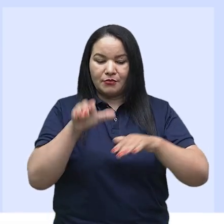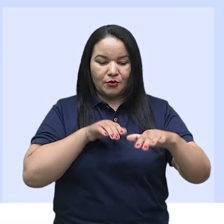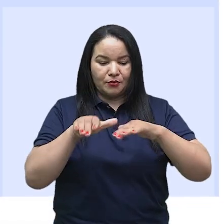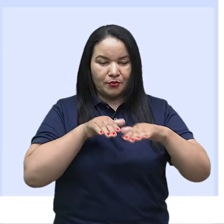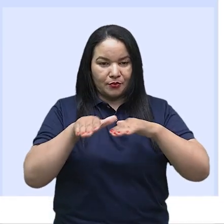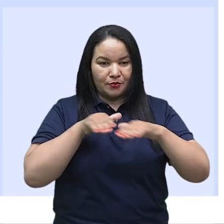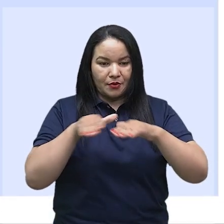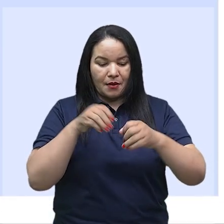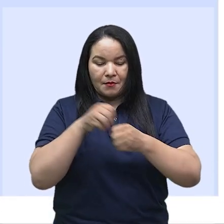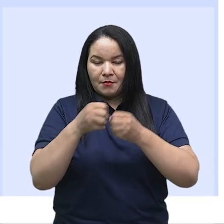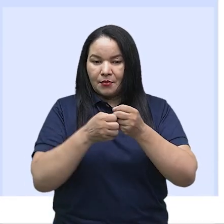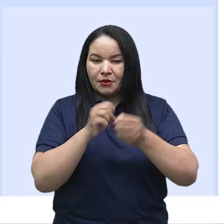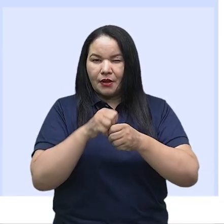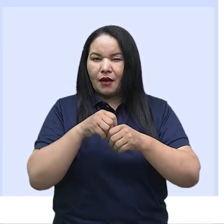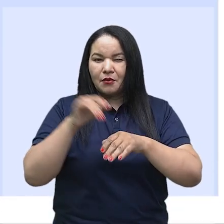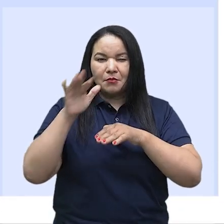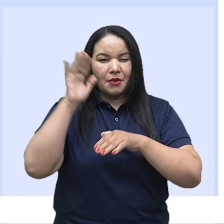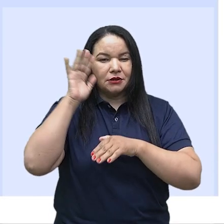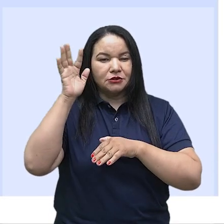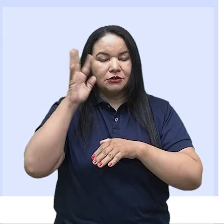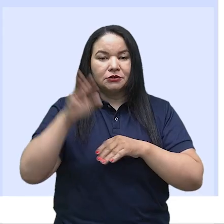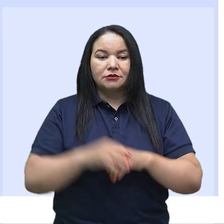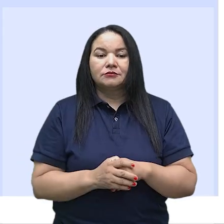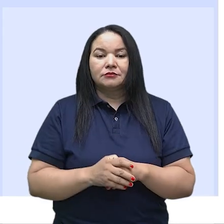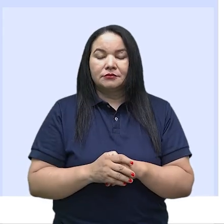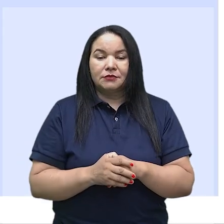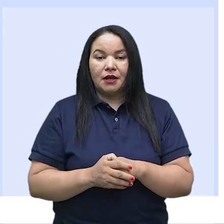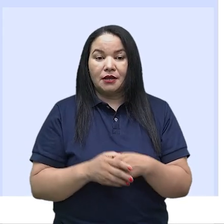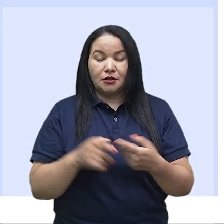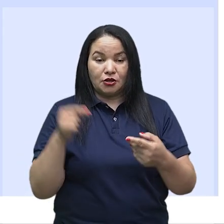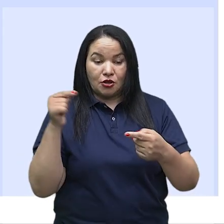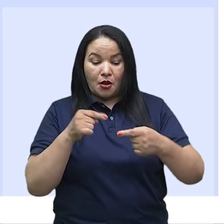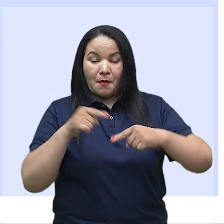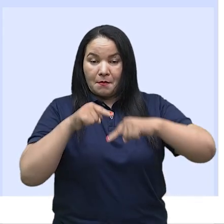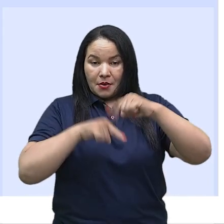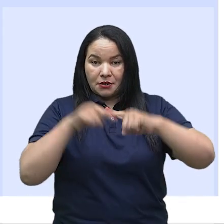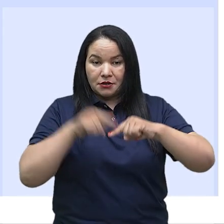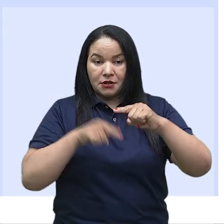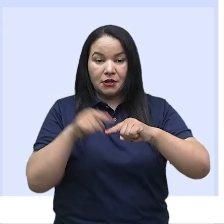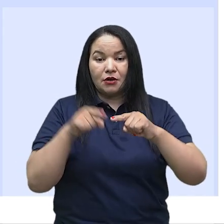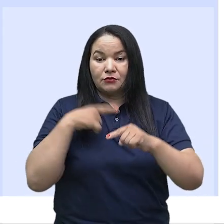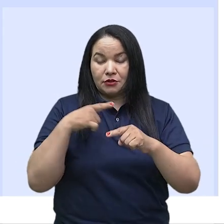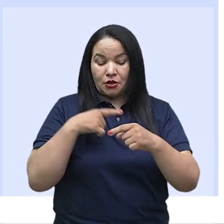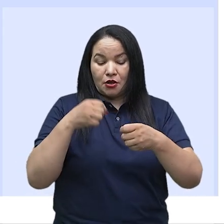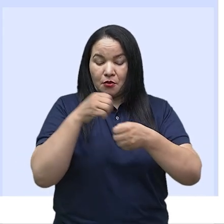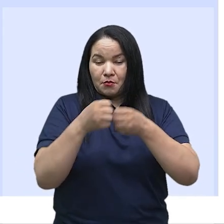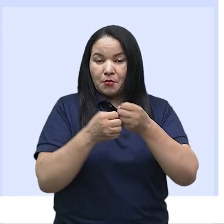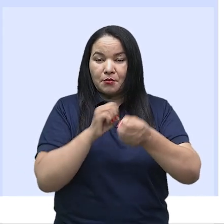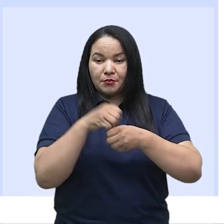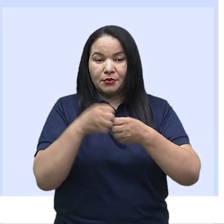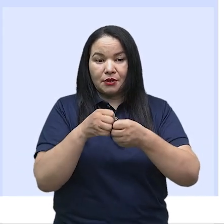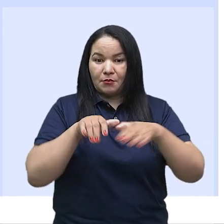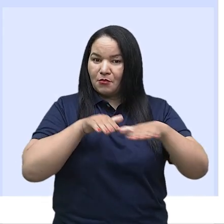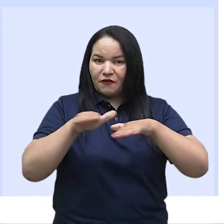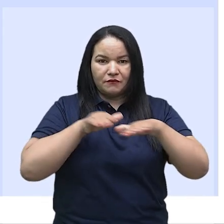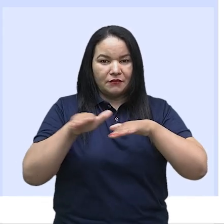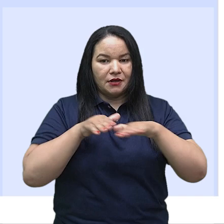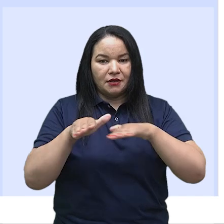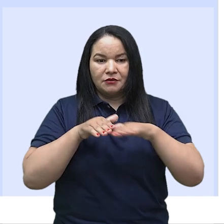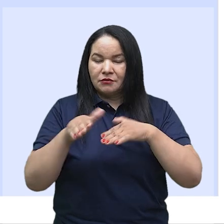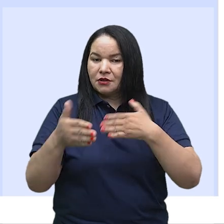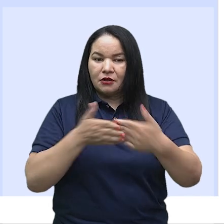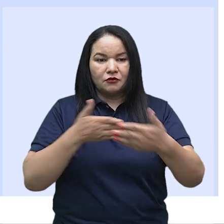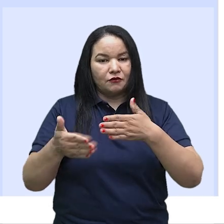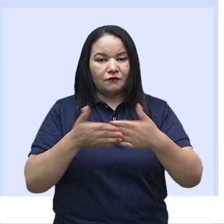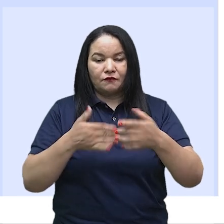das moléculas. Imagine que um corpo é formado por partículas e elas, né, estão sempre em movimento, gente. Seja em